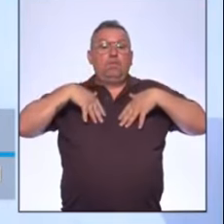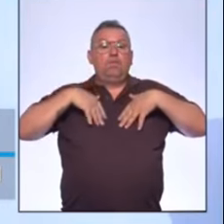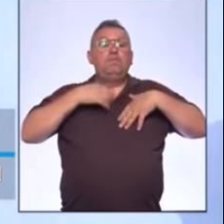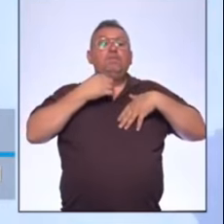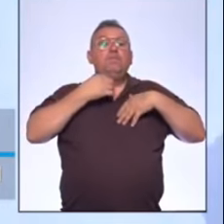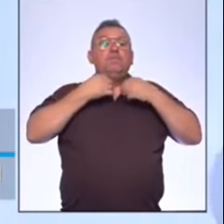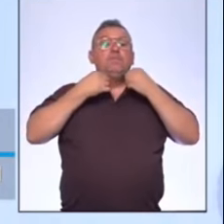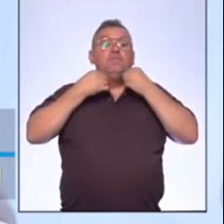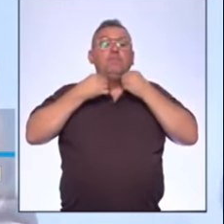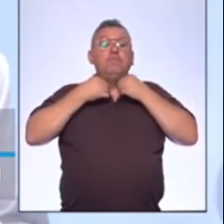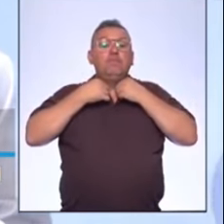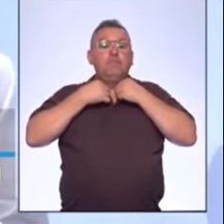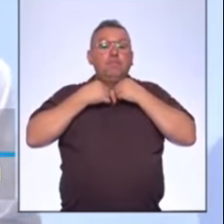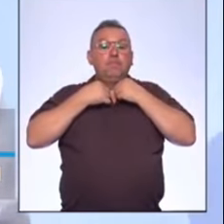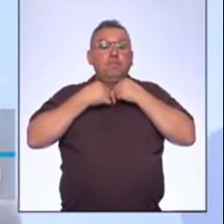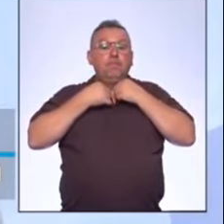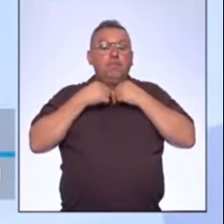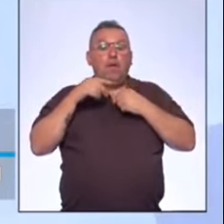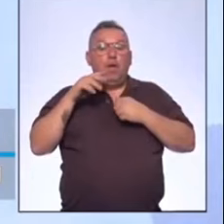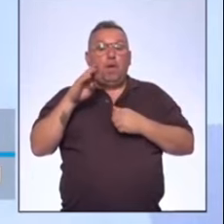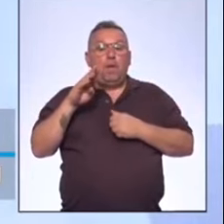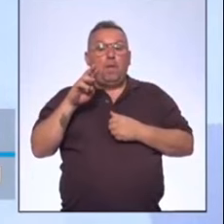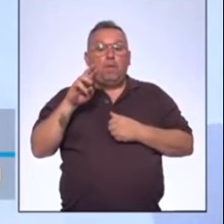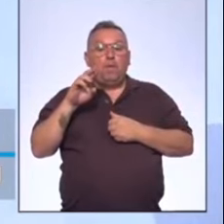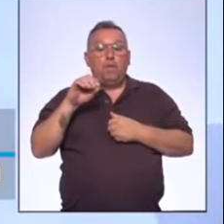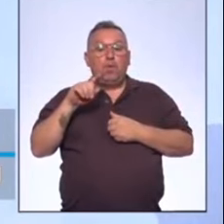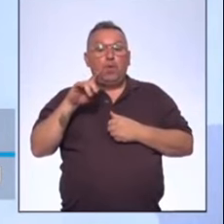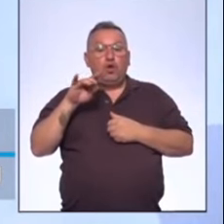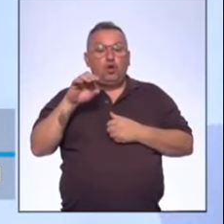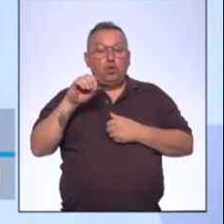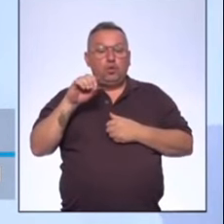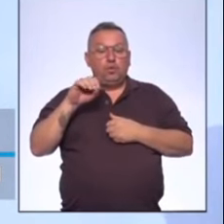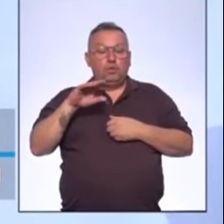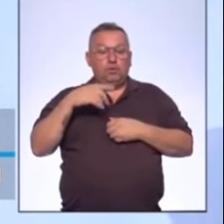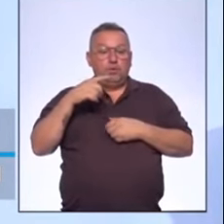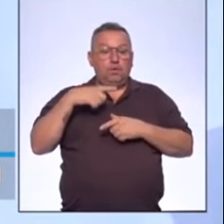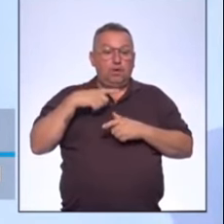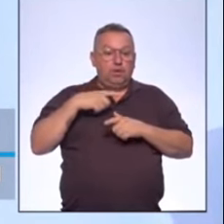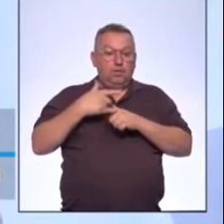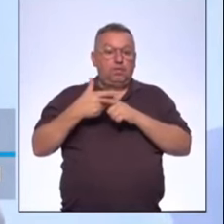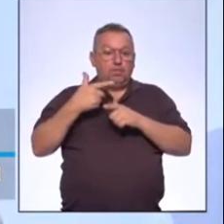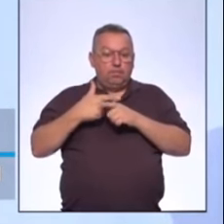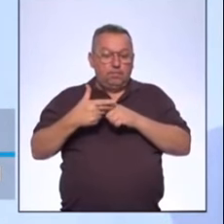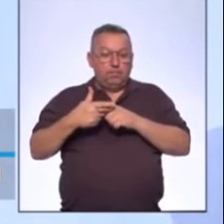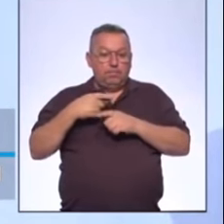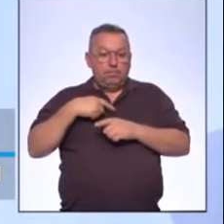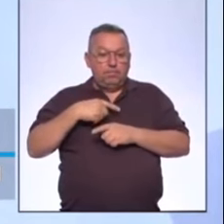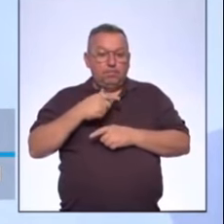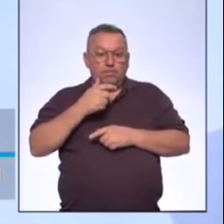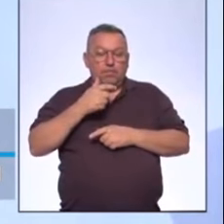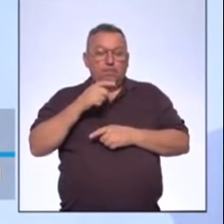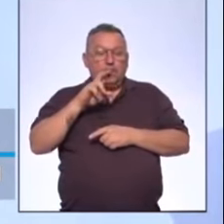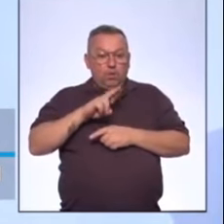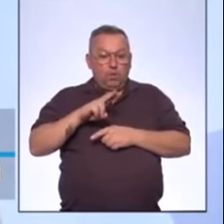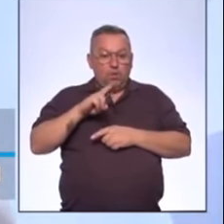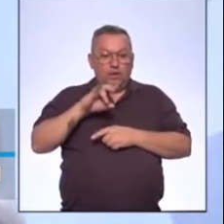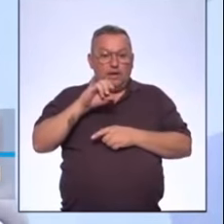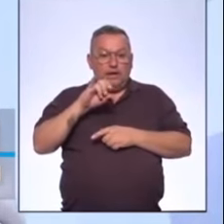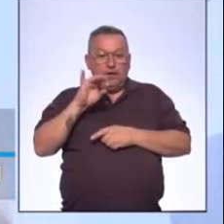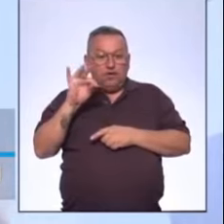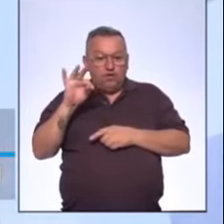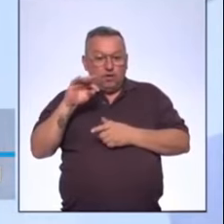aqui, chamado brônquio, né? Então, quem tem problema de bronquite, normalmente it quer